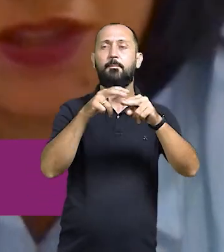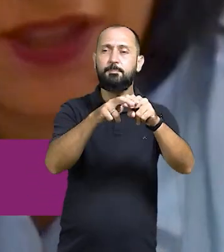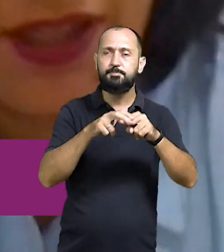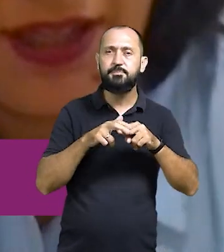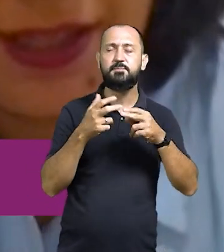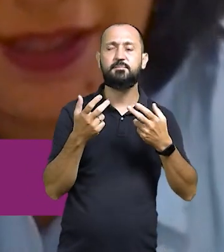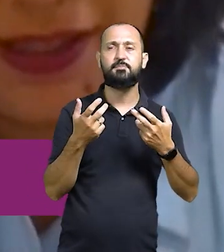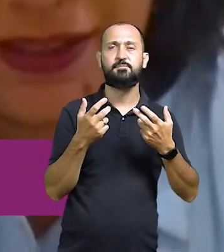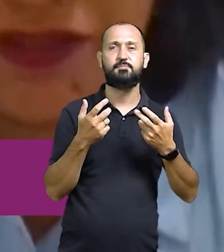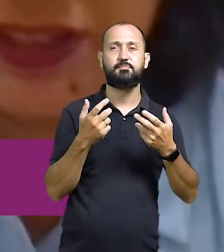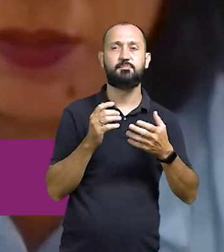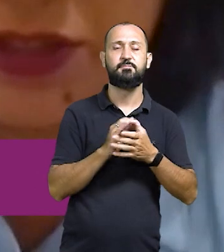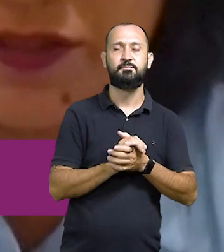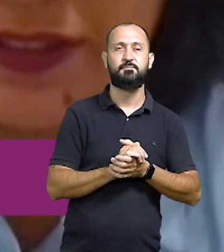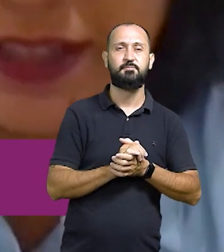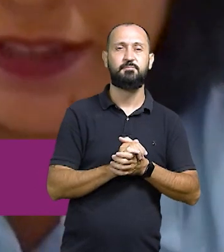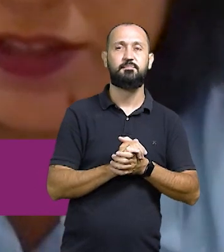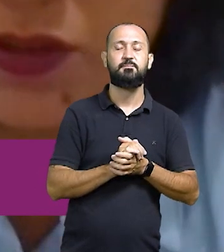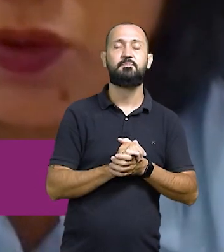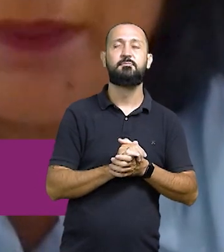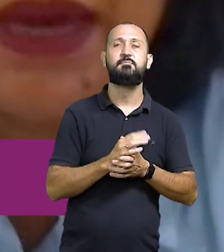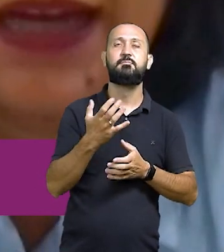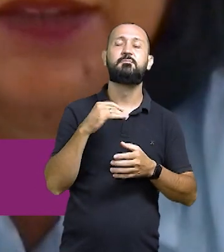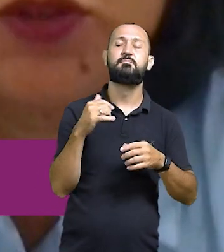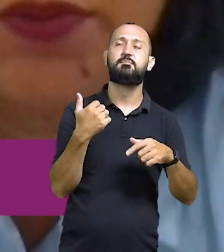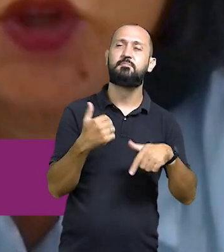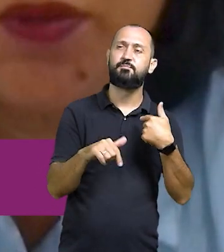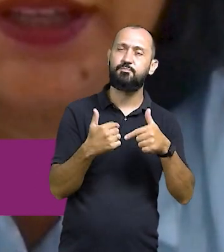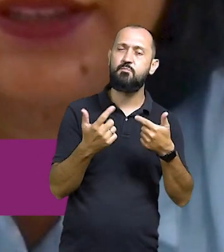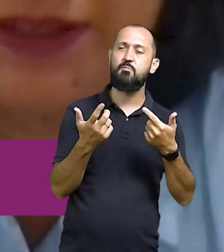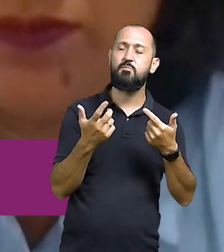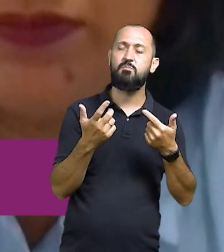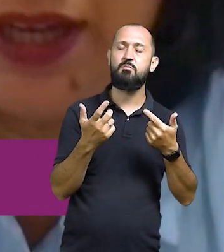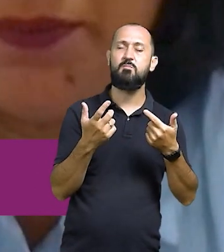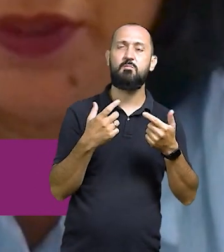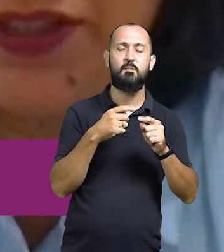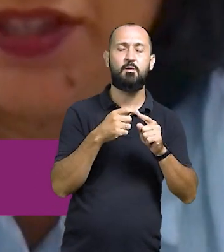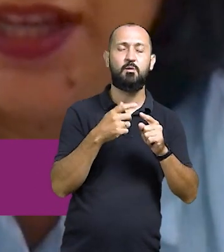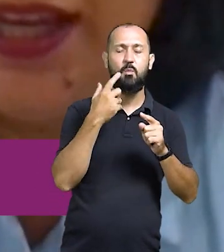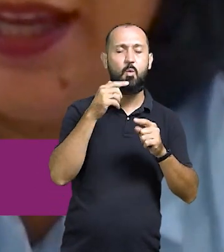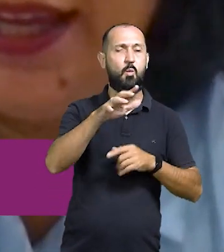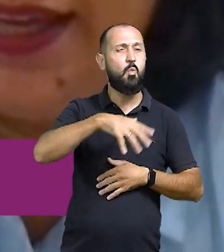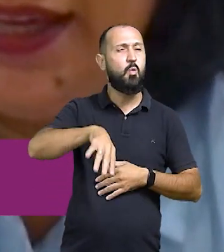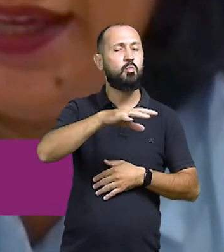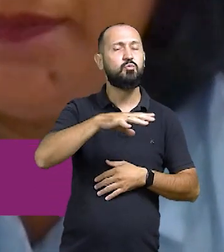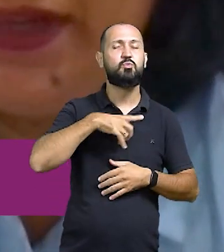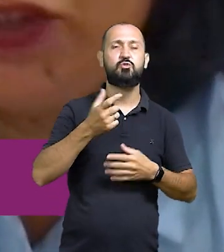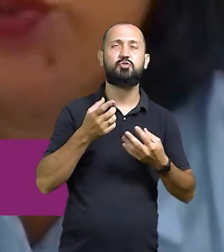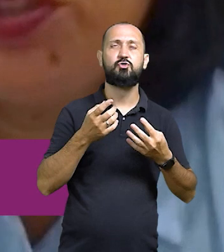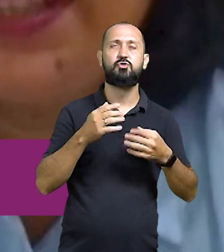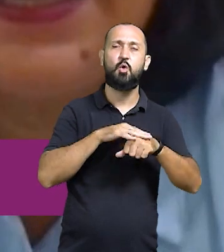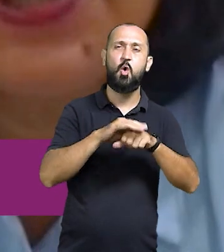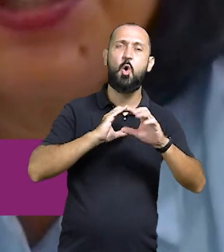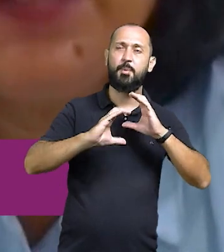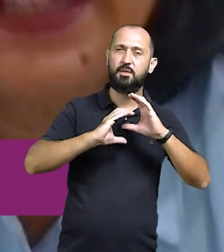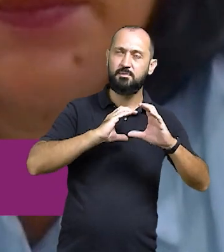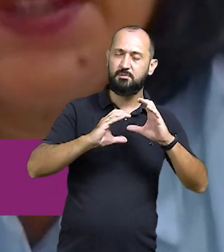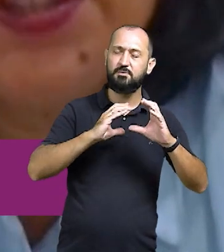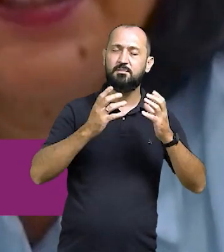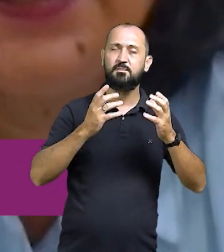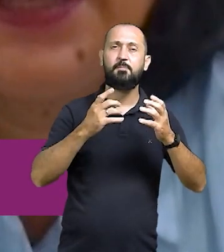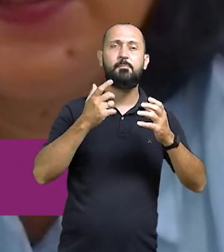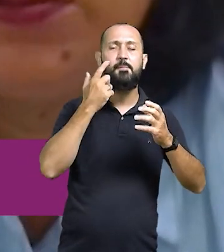real pudesse pedir um socorro e ter esse atendimento assim de forma tão célere. Se não fosse com a ajuda do celular, se não fosse com a ajuda da